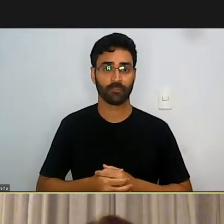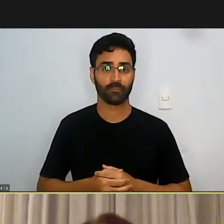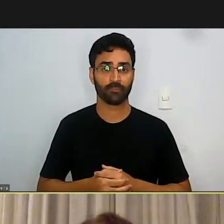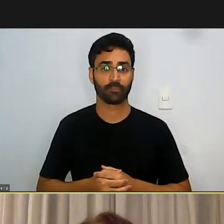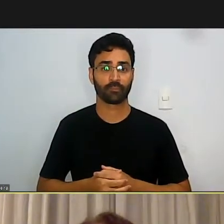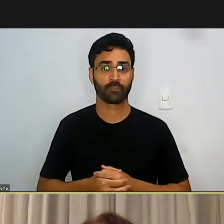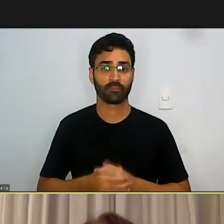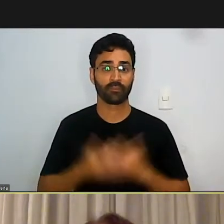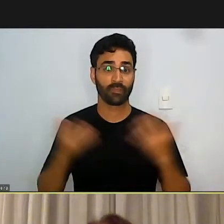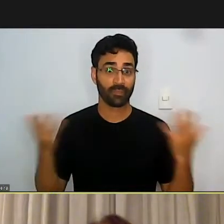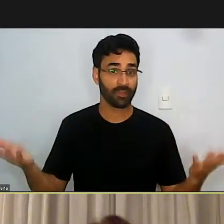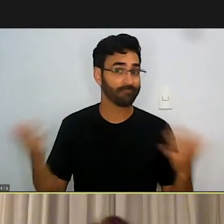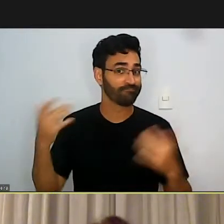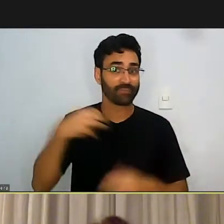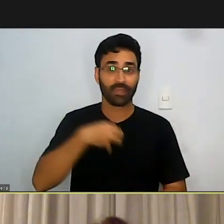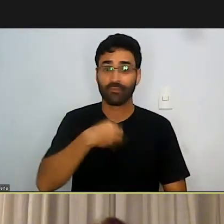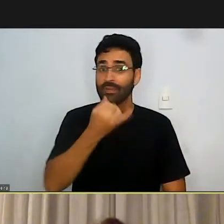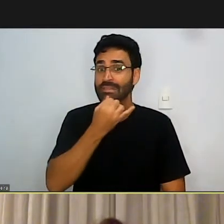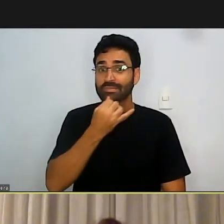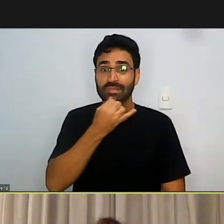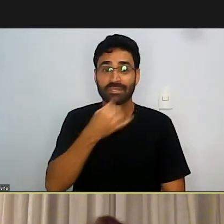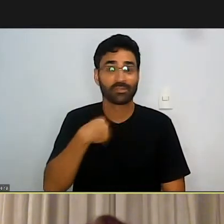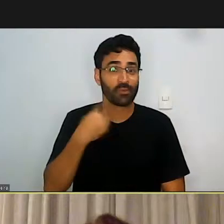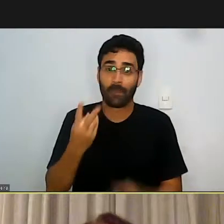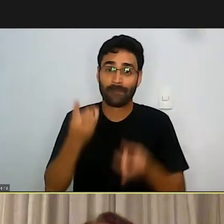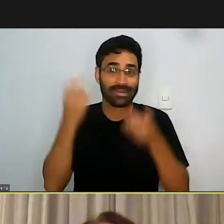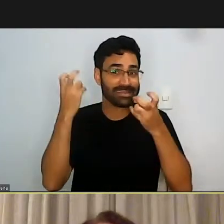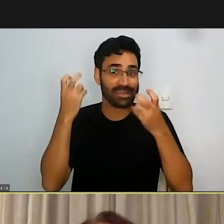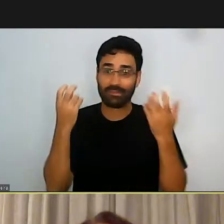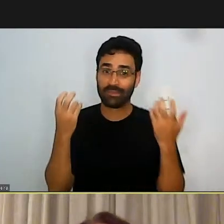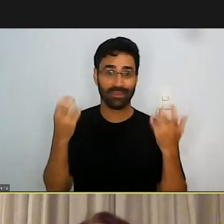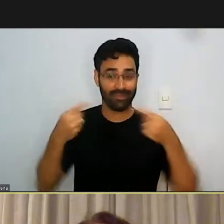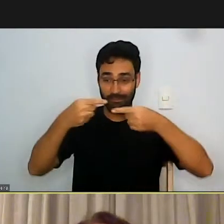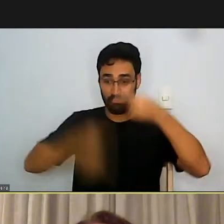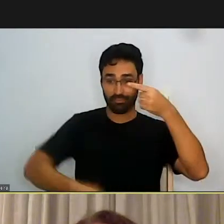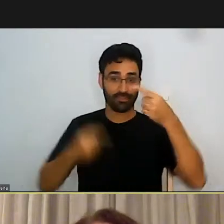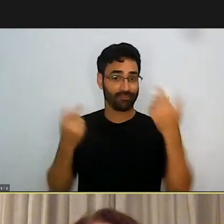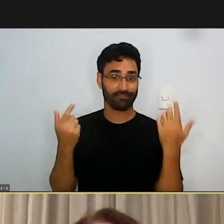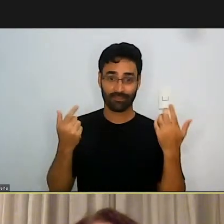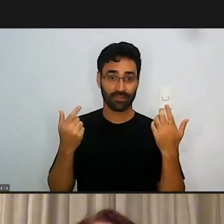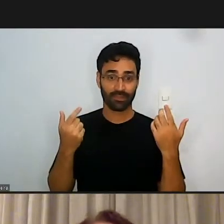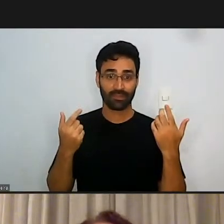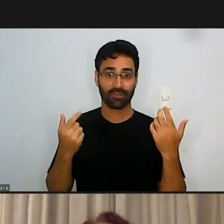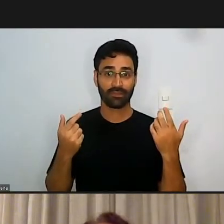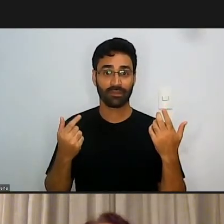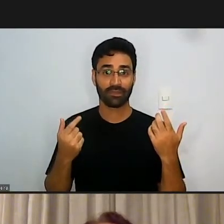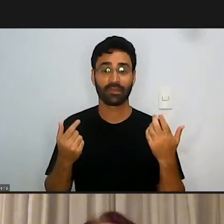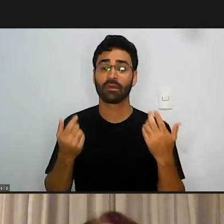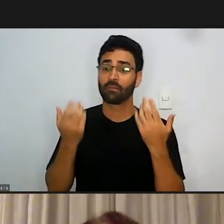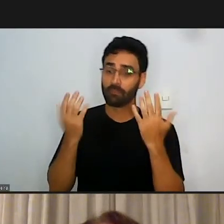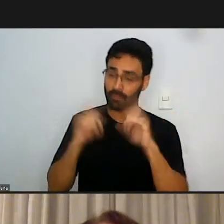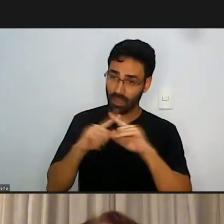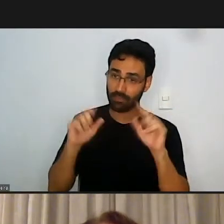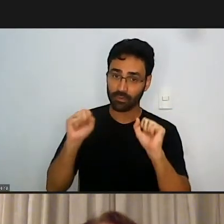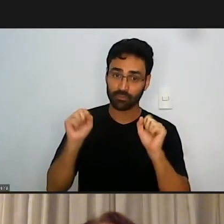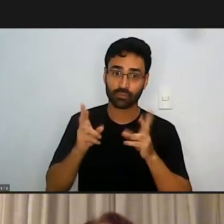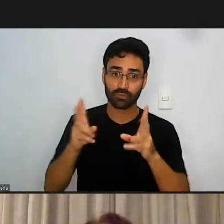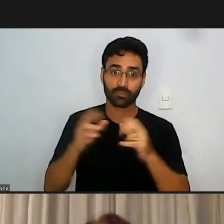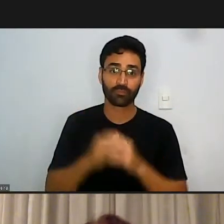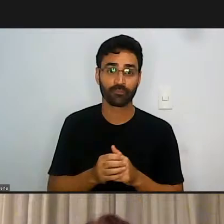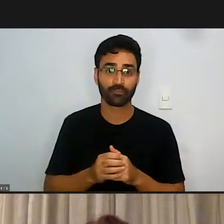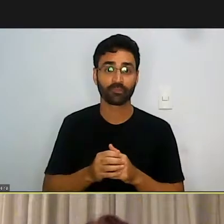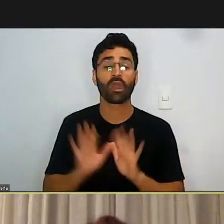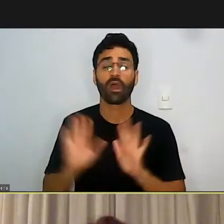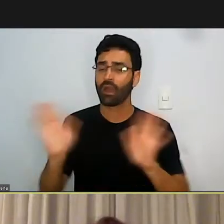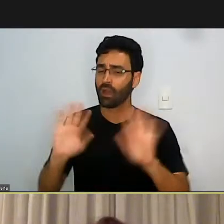Eu não percebi que tinha saído, não sei então, até que parte, mas eu posso continuar. A palavra é sua. Não, pode continuar